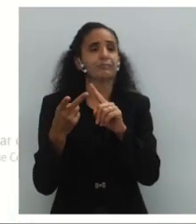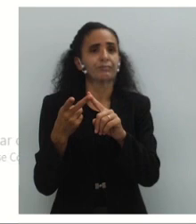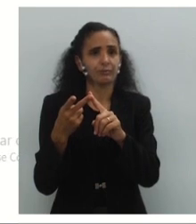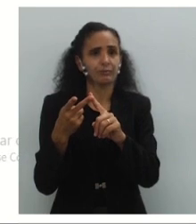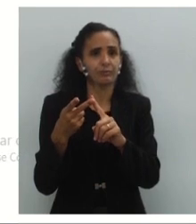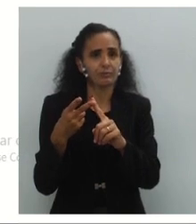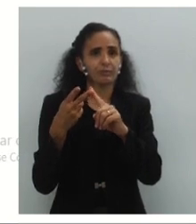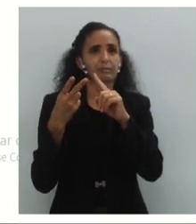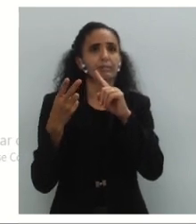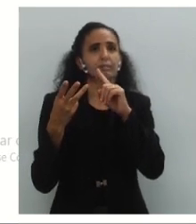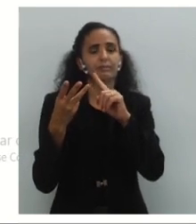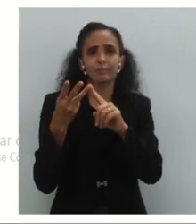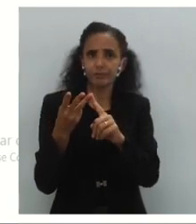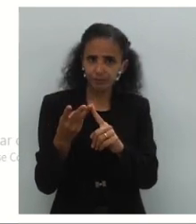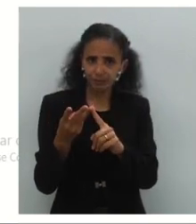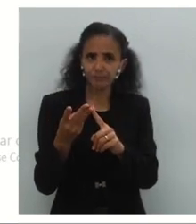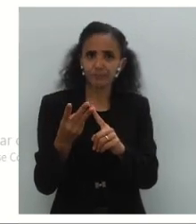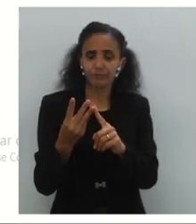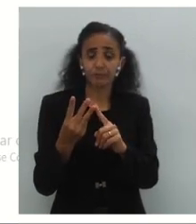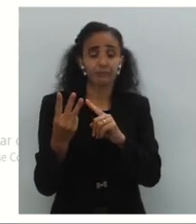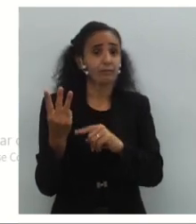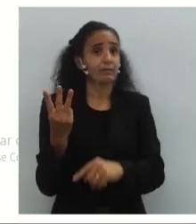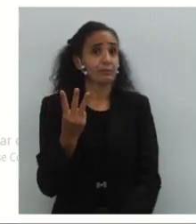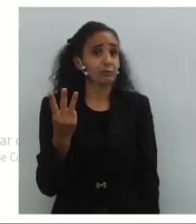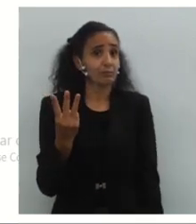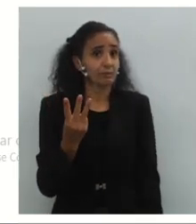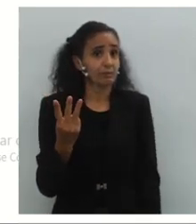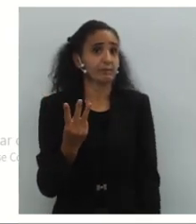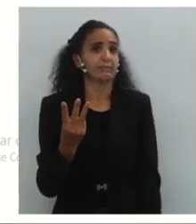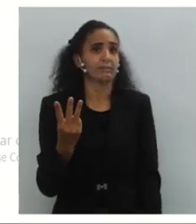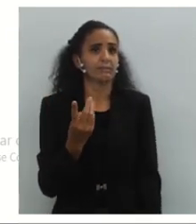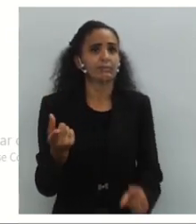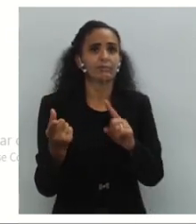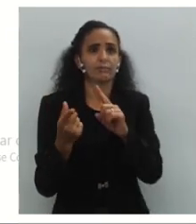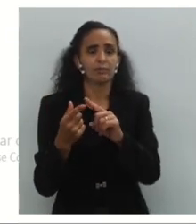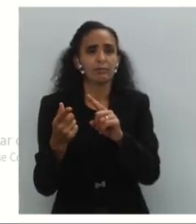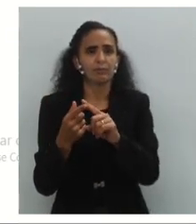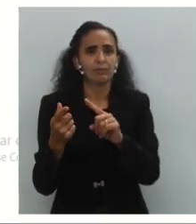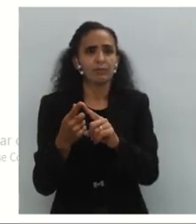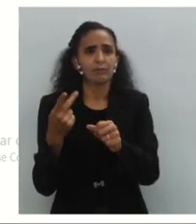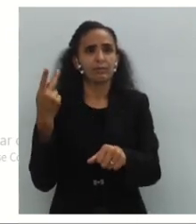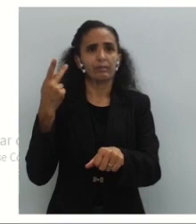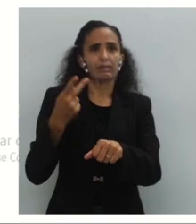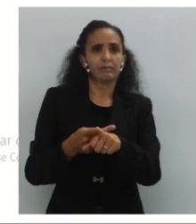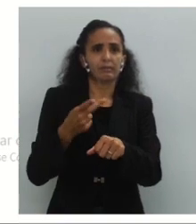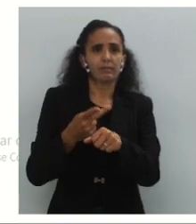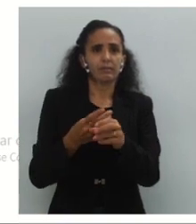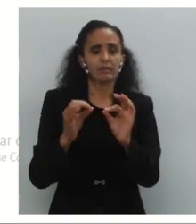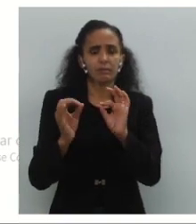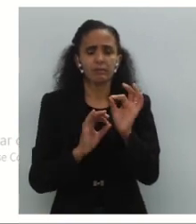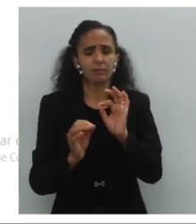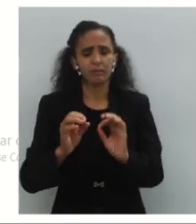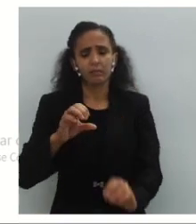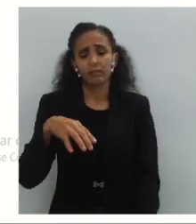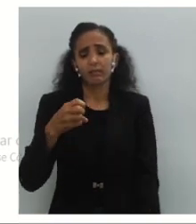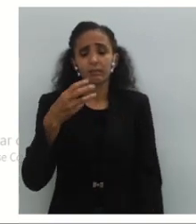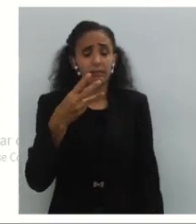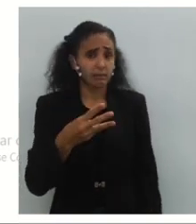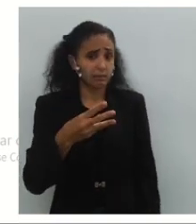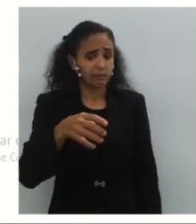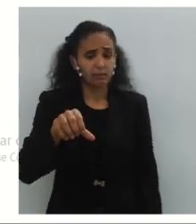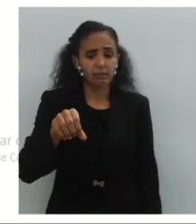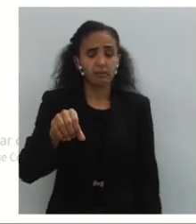estágio 1, o estágio 2 e o estágio 3. No estágio 1, acontece aí